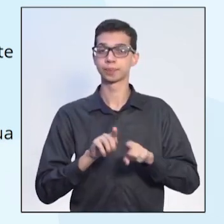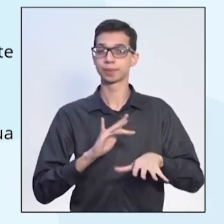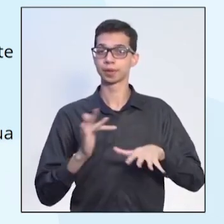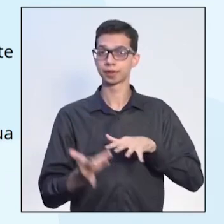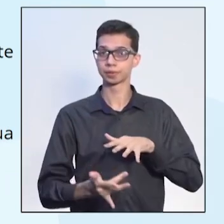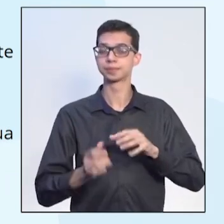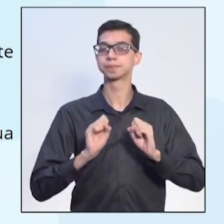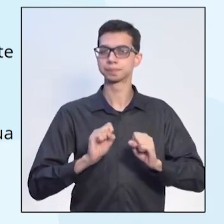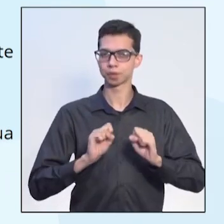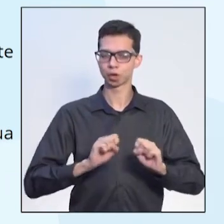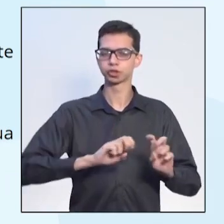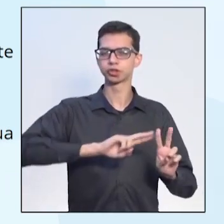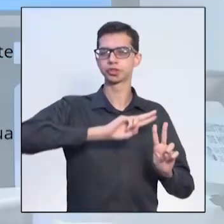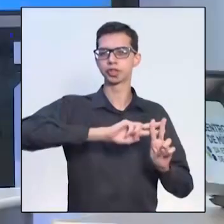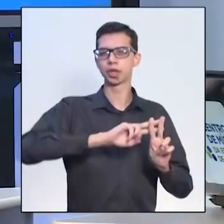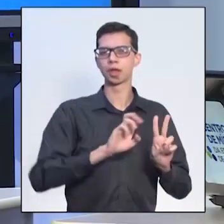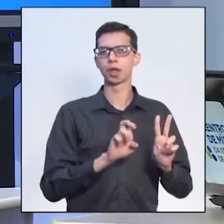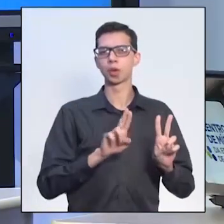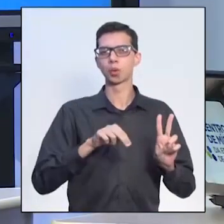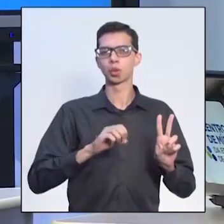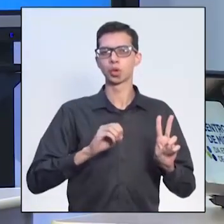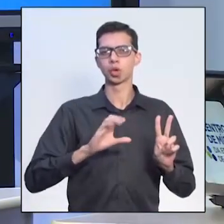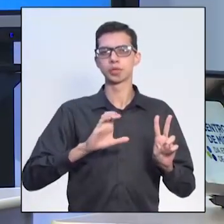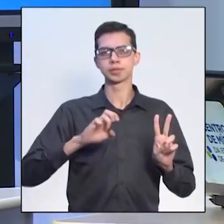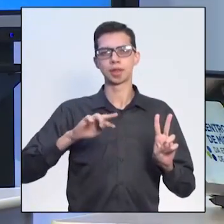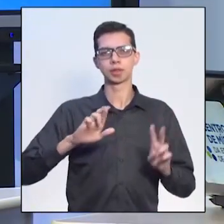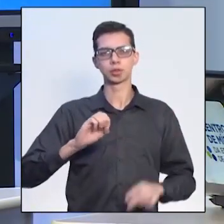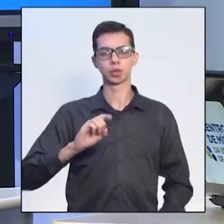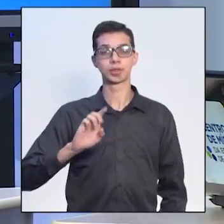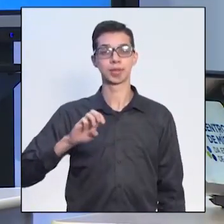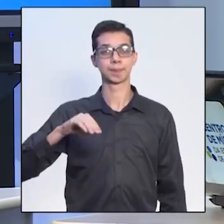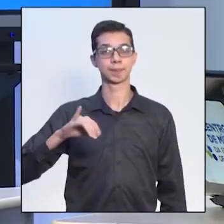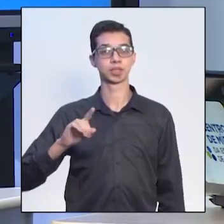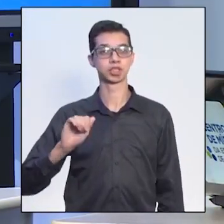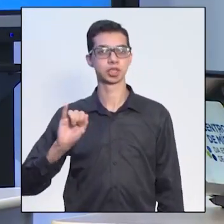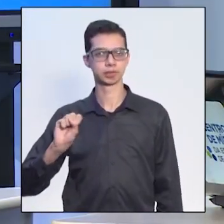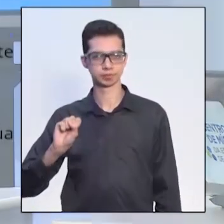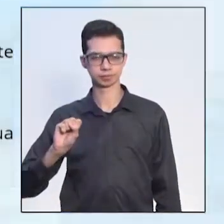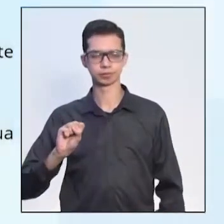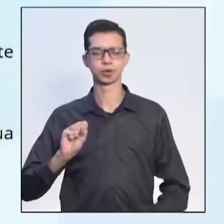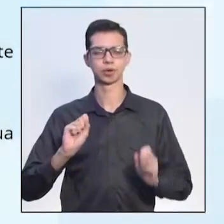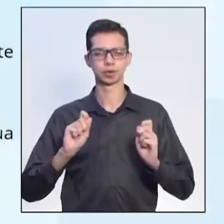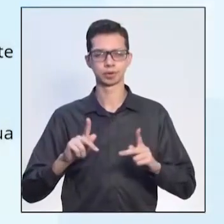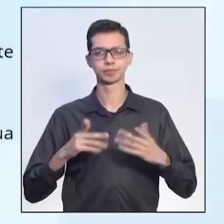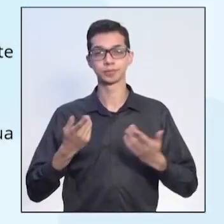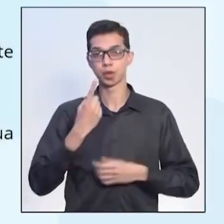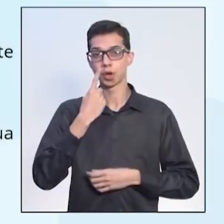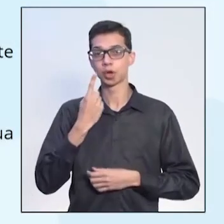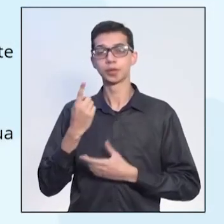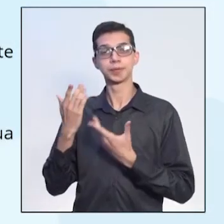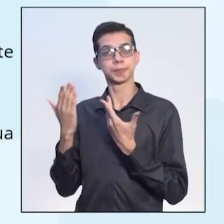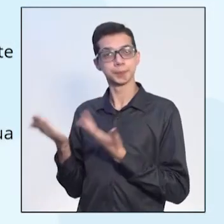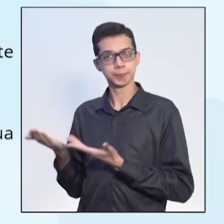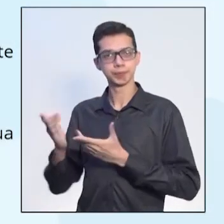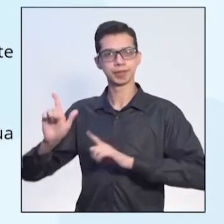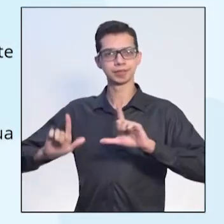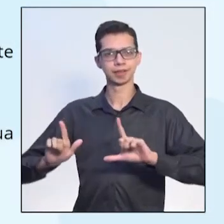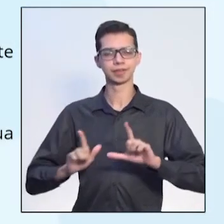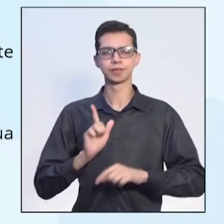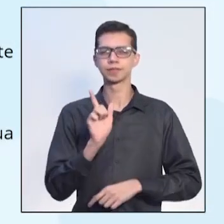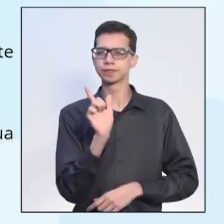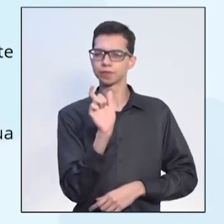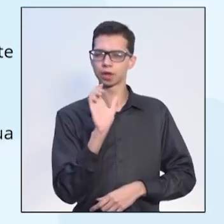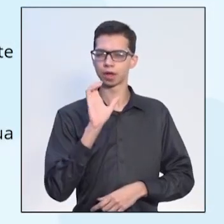hashtag #EuNoCentroDeMídias. Então, tire um print dessa tela rapidinho e faça essa atividade. Apresente ao